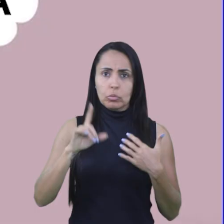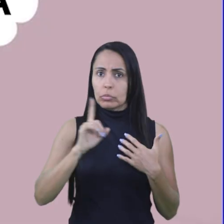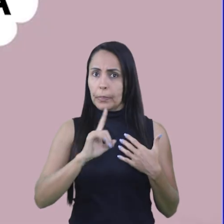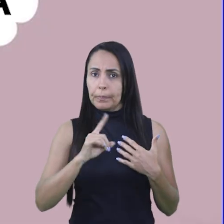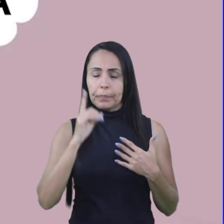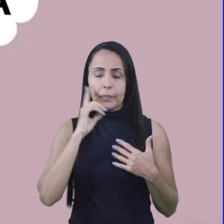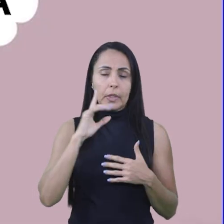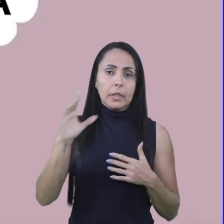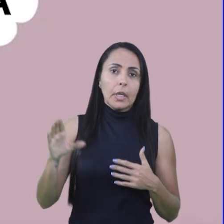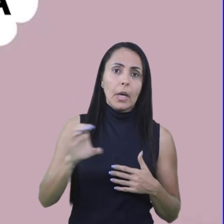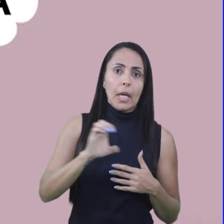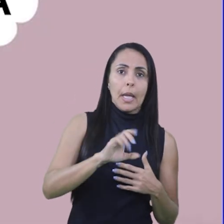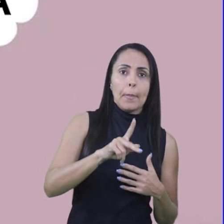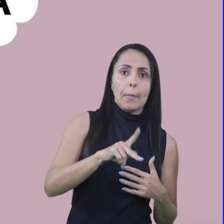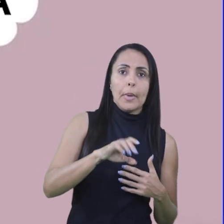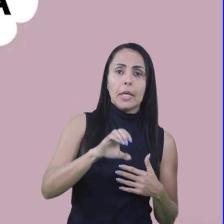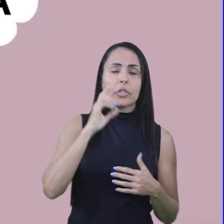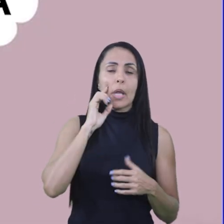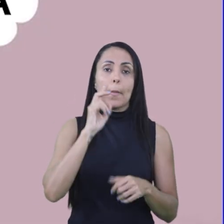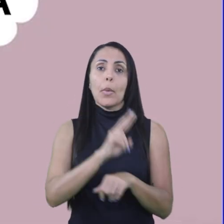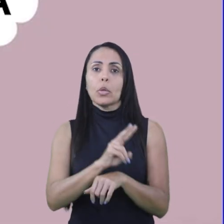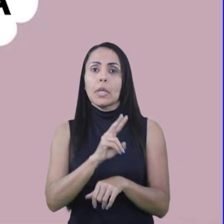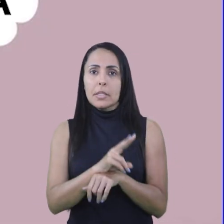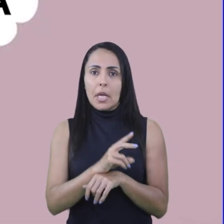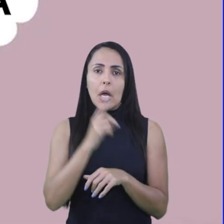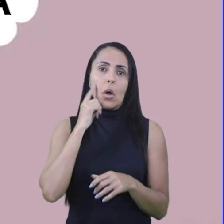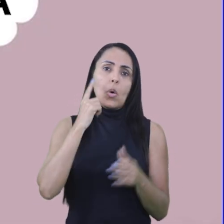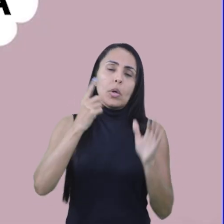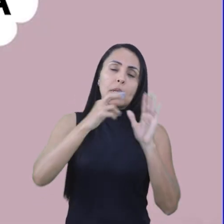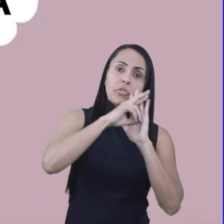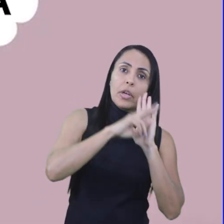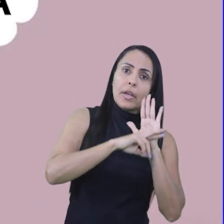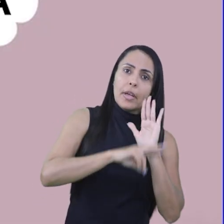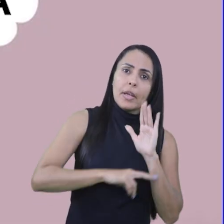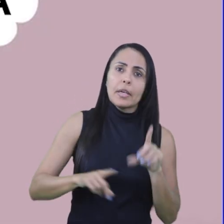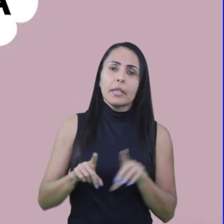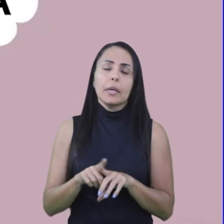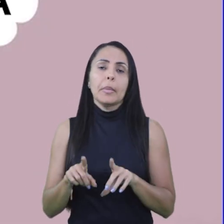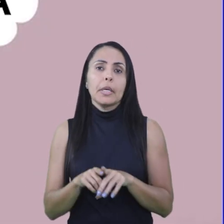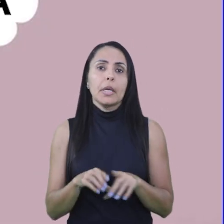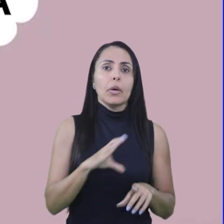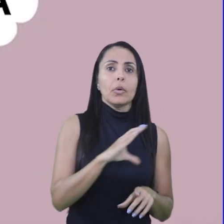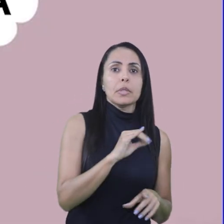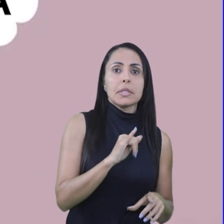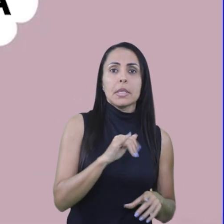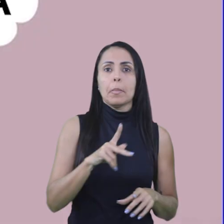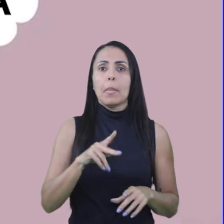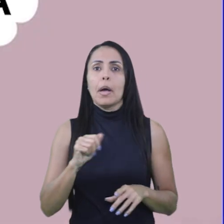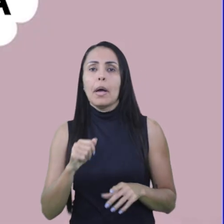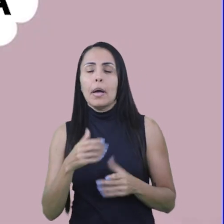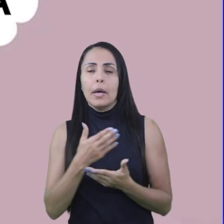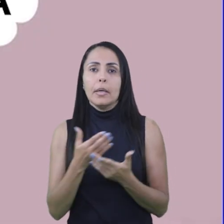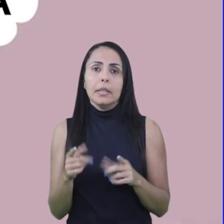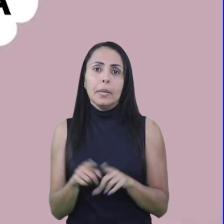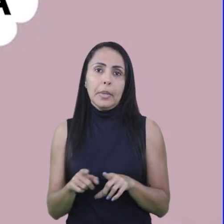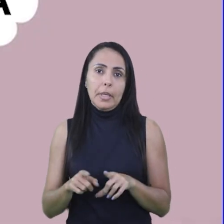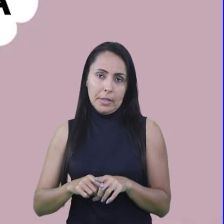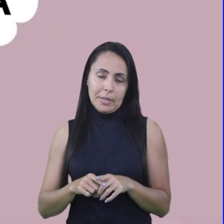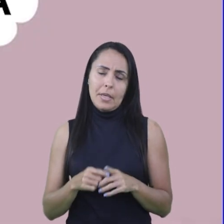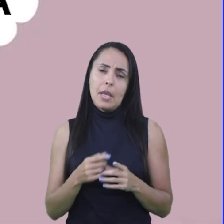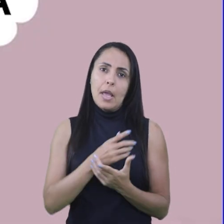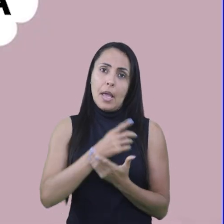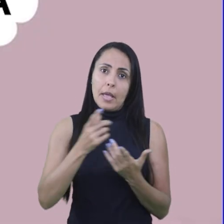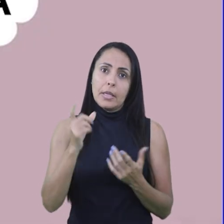dos EPIs e das normas regulamentadoras que eu já falei, também existe a CIPA, que é a Comissão Interna de Prevenção a Acidentes